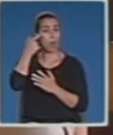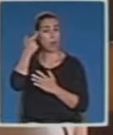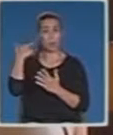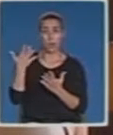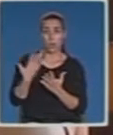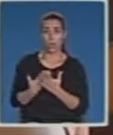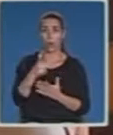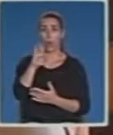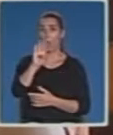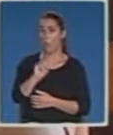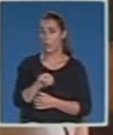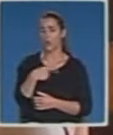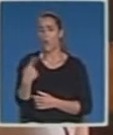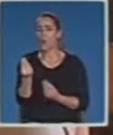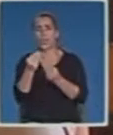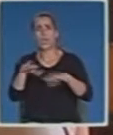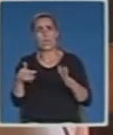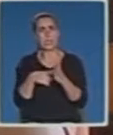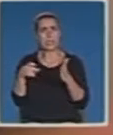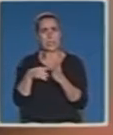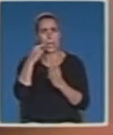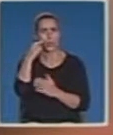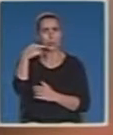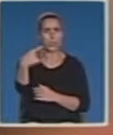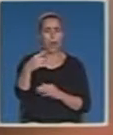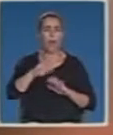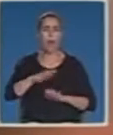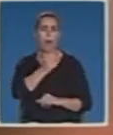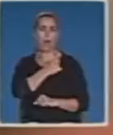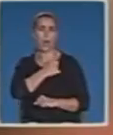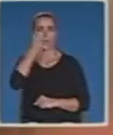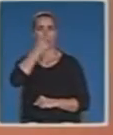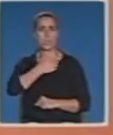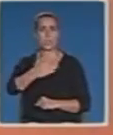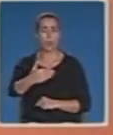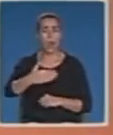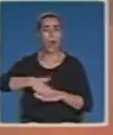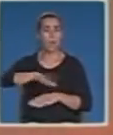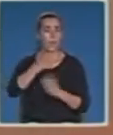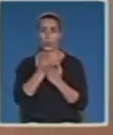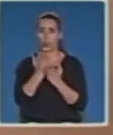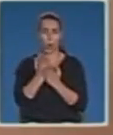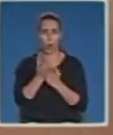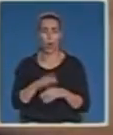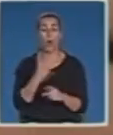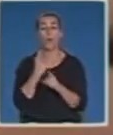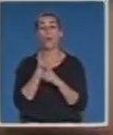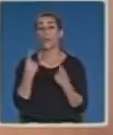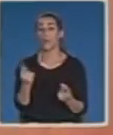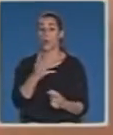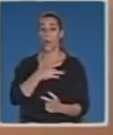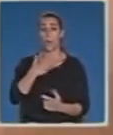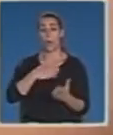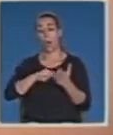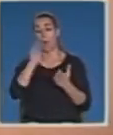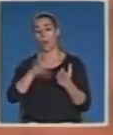Como o Luís, há outras crianças com necessidades especiais que estão em casa há uma semana sem ir à escola. Tudo porque as empresas